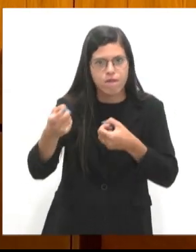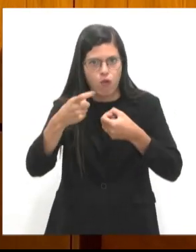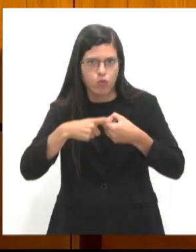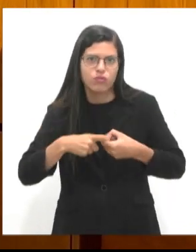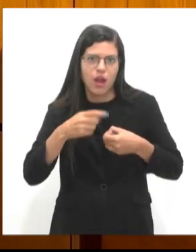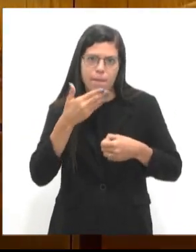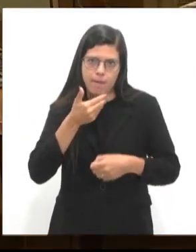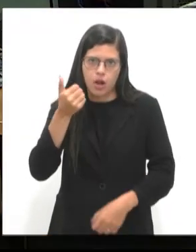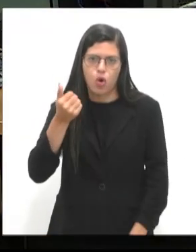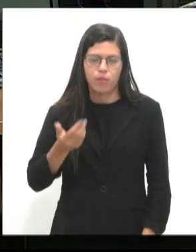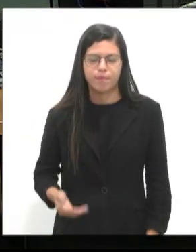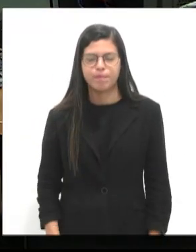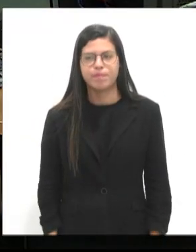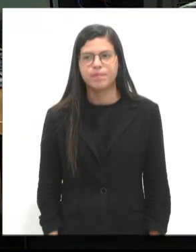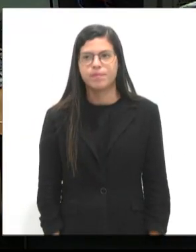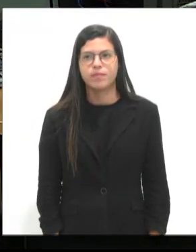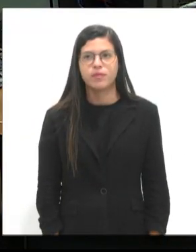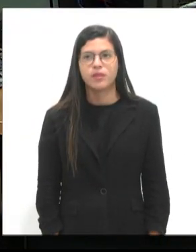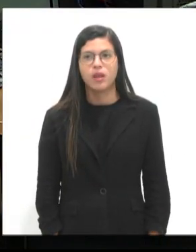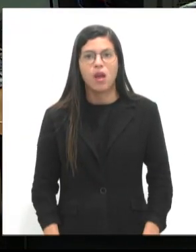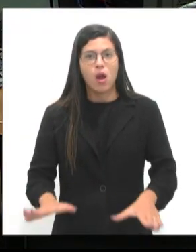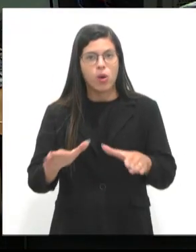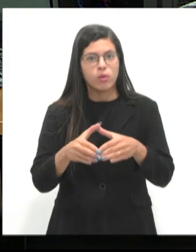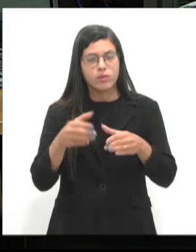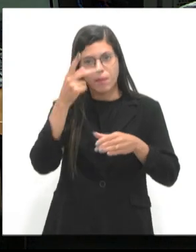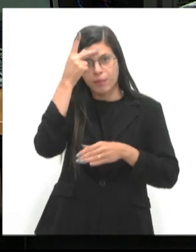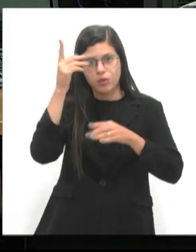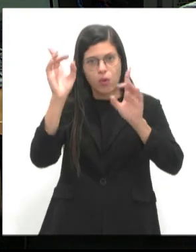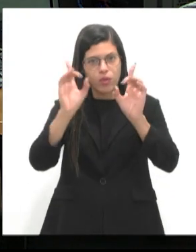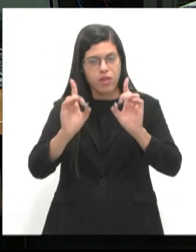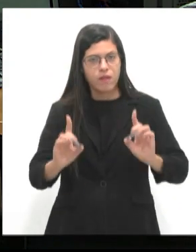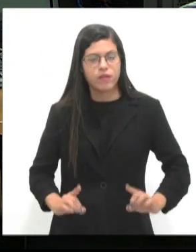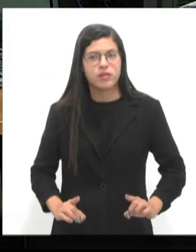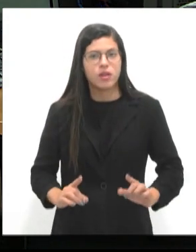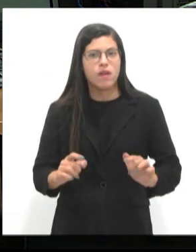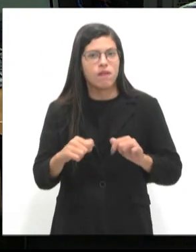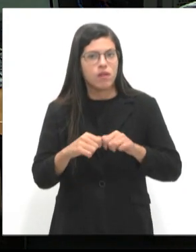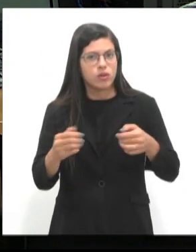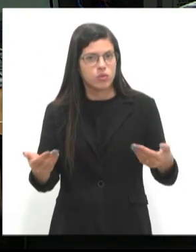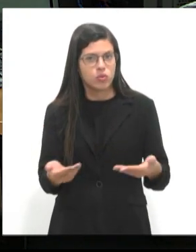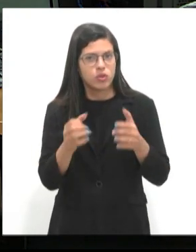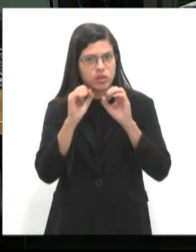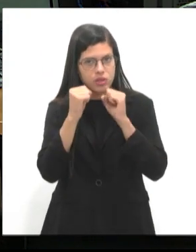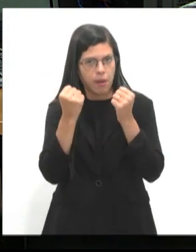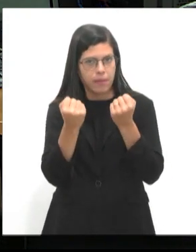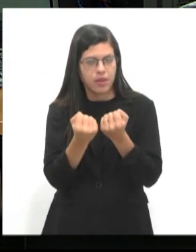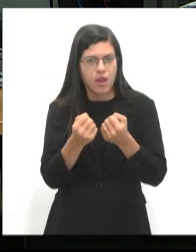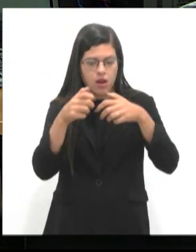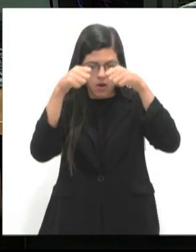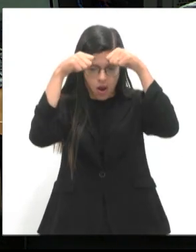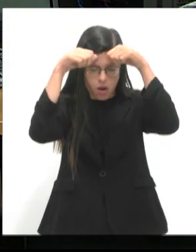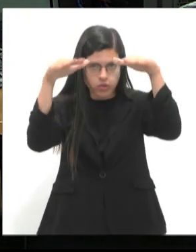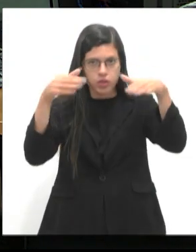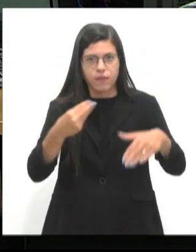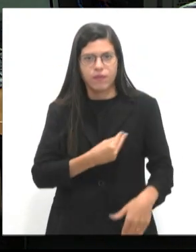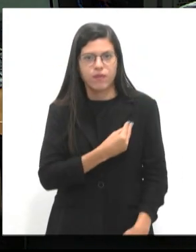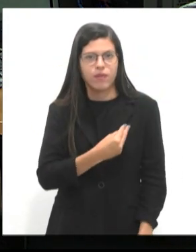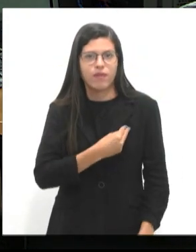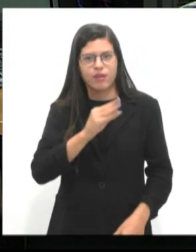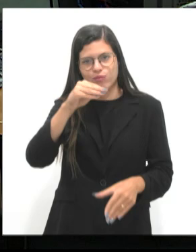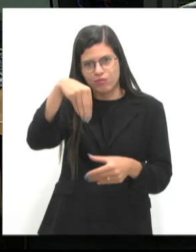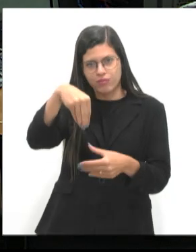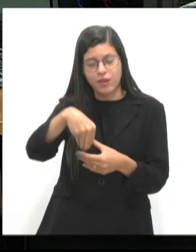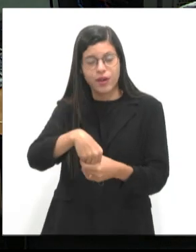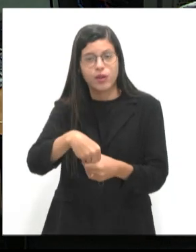seguro. A Comissão da Pessoa com Deficiência realiza hoje o seminário Autismo Vivendo no Espectro. O